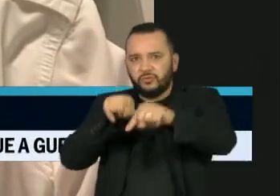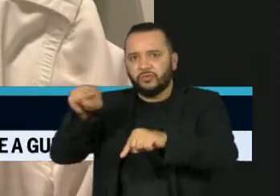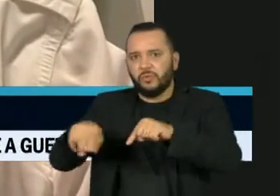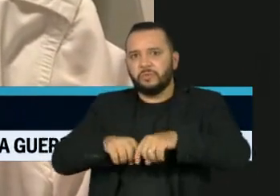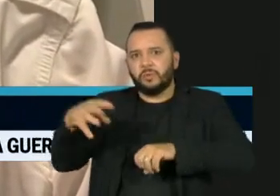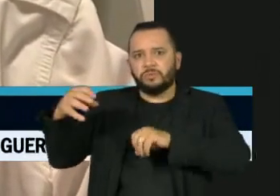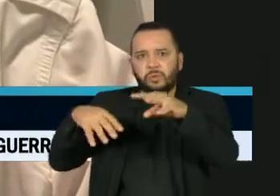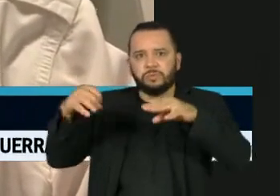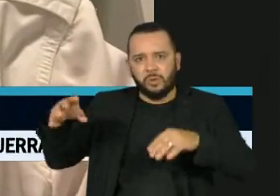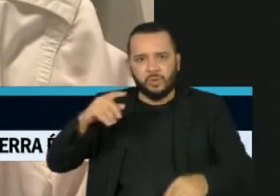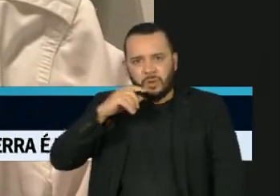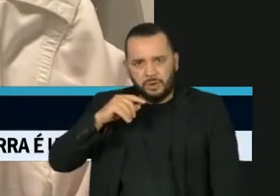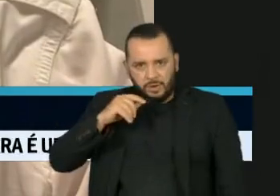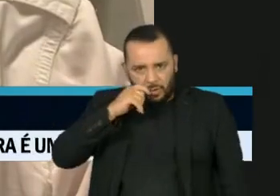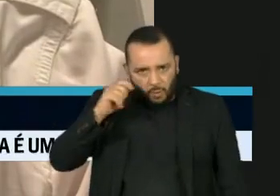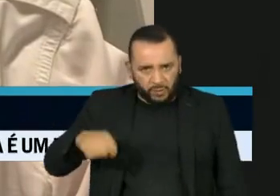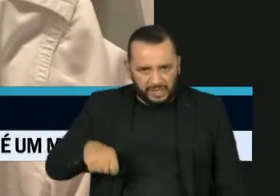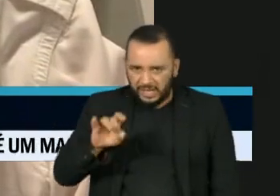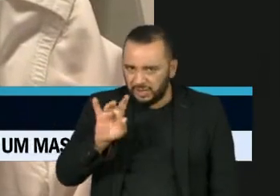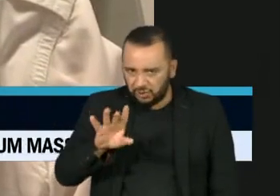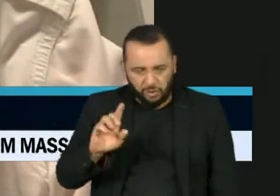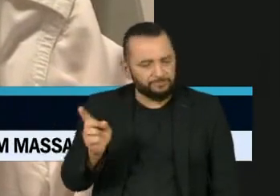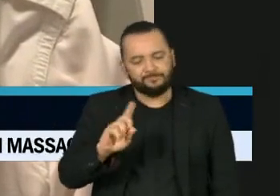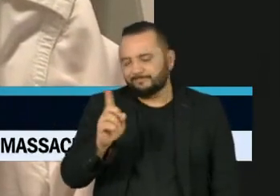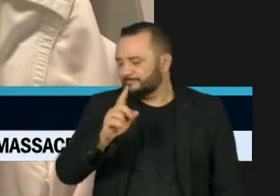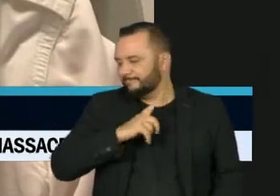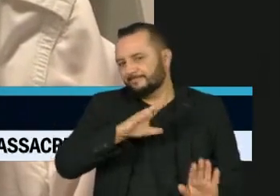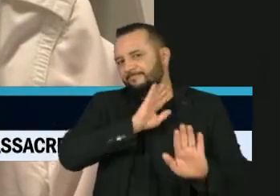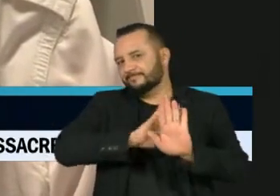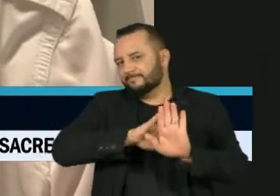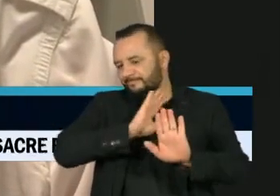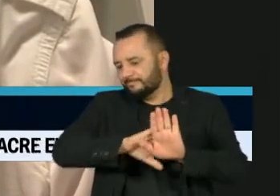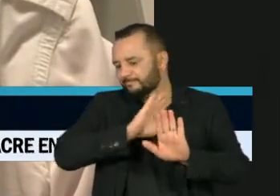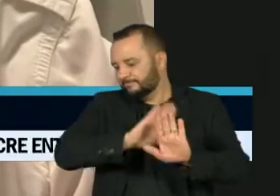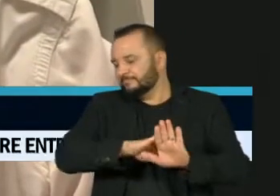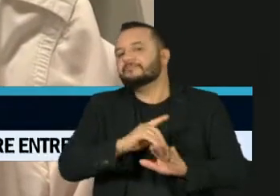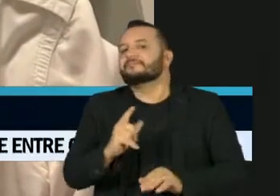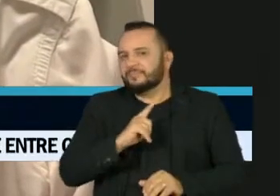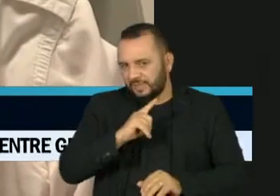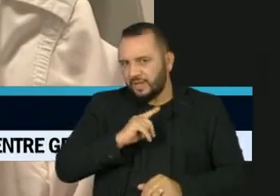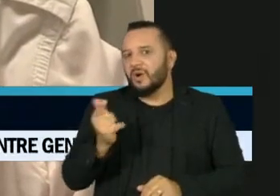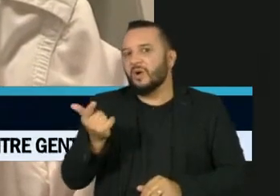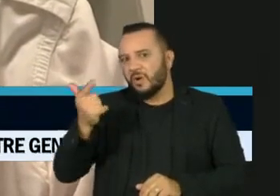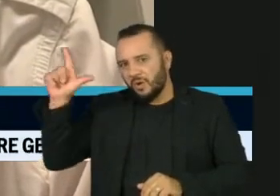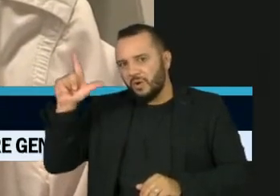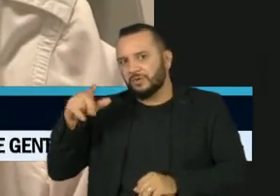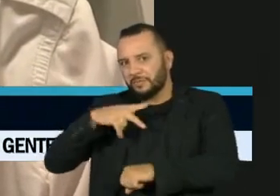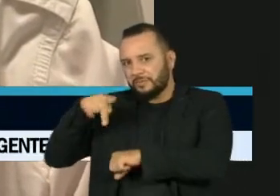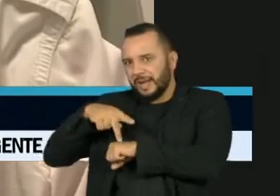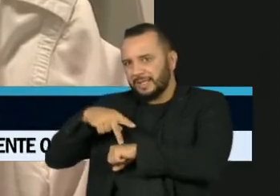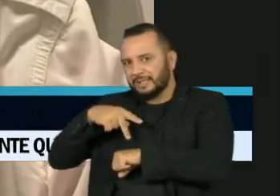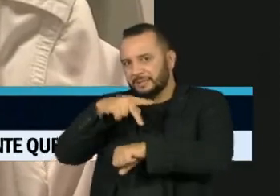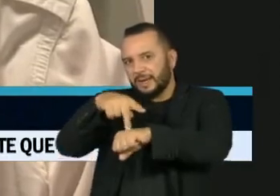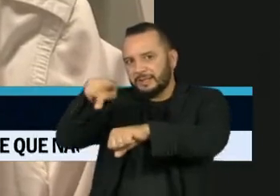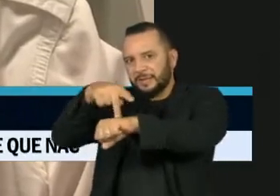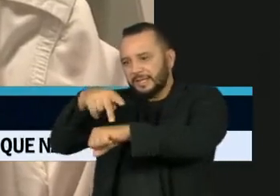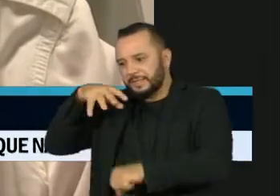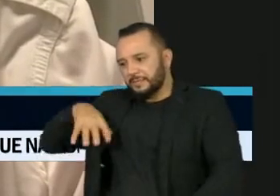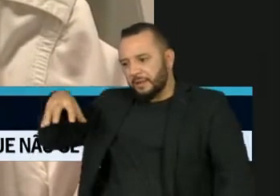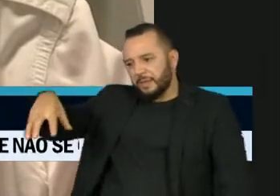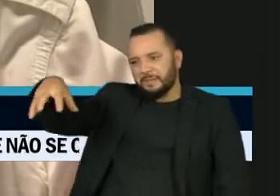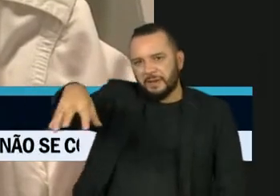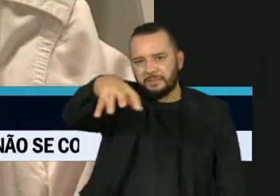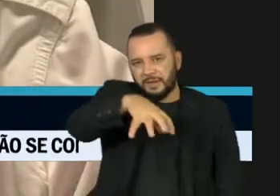Ucrânia. O que está por detrás disso, aparentemente, é uma tentativa do Putin de